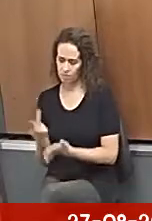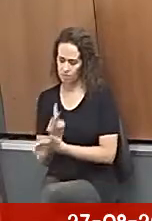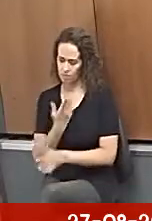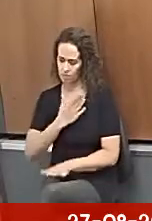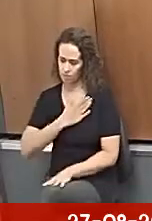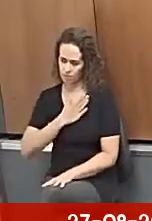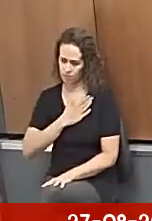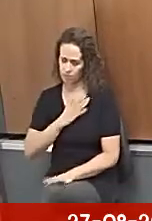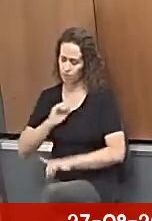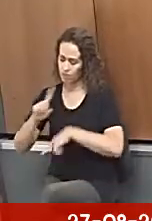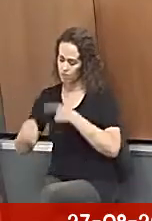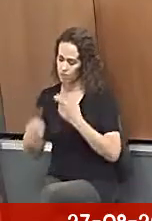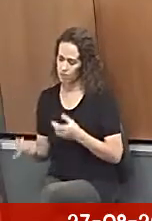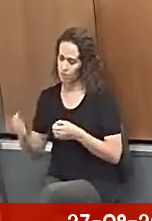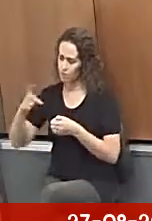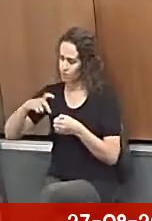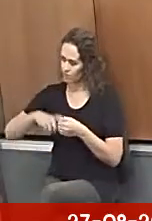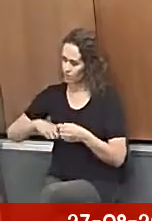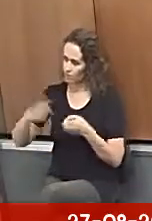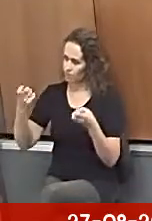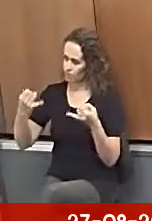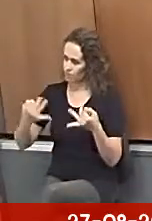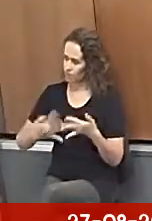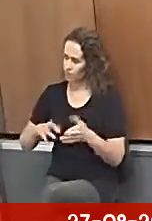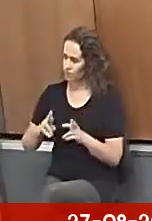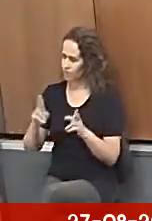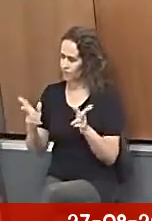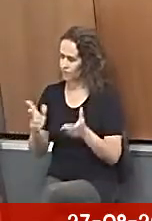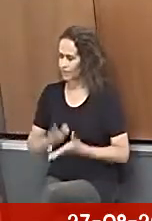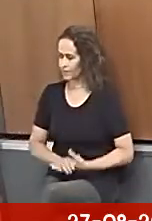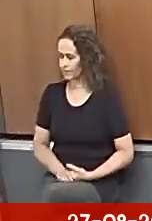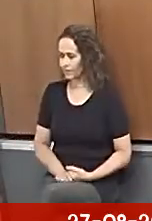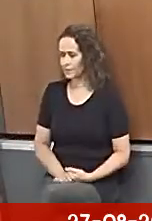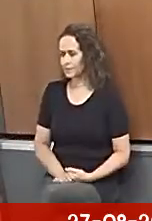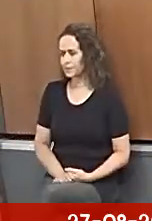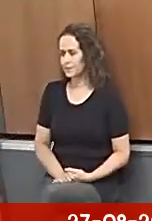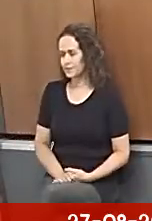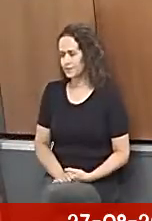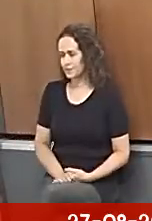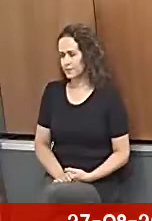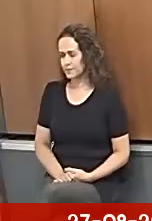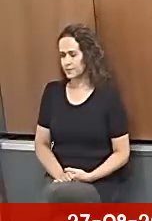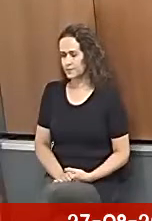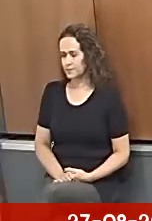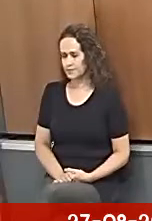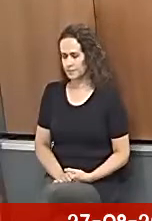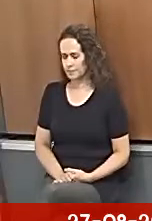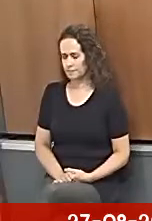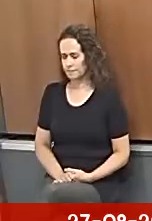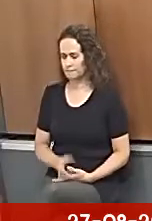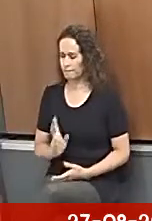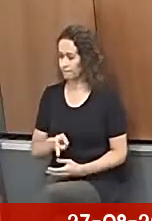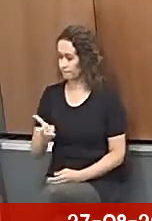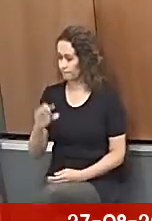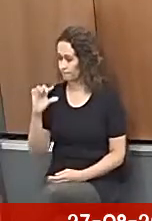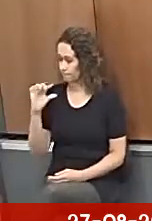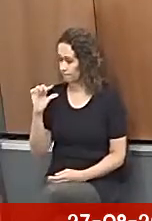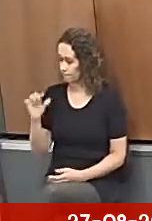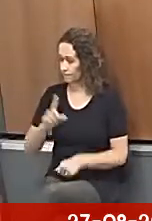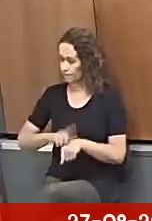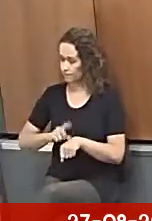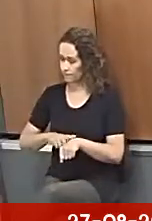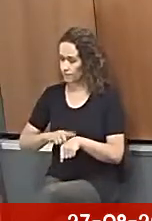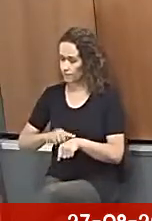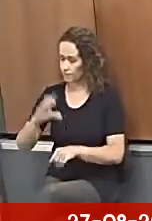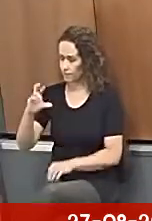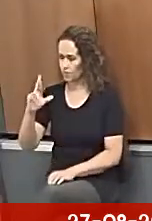pra falar um pouco mais sobre isso só me permite eu vou estender um pouco o tempo do cristiano